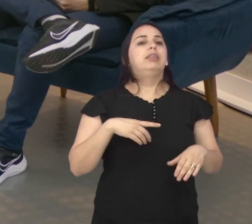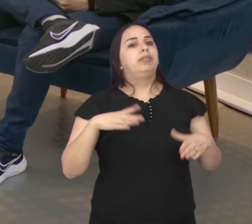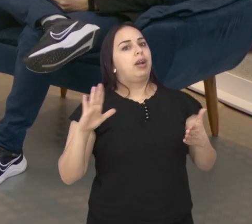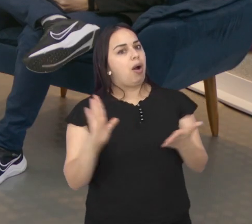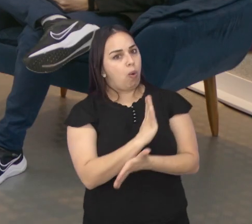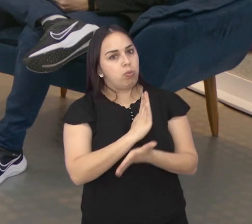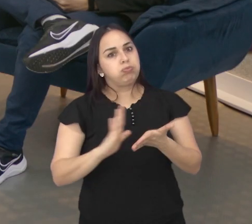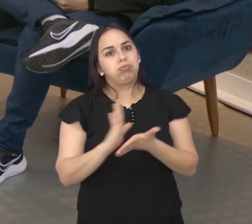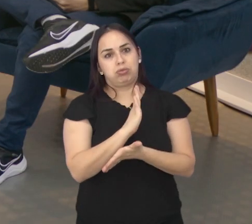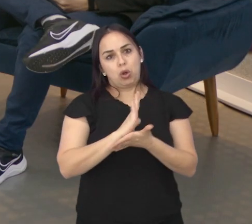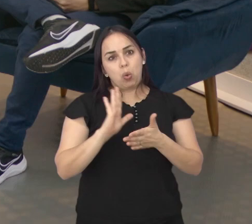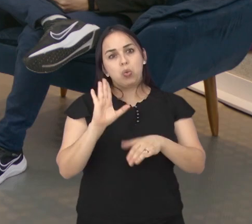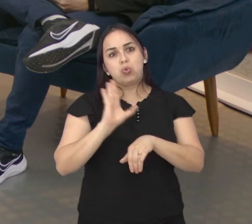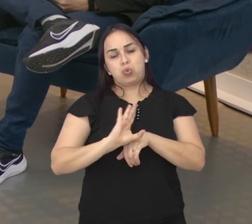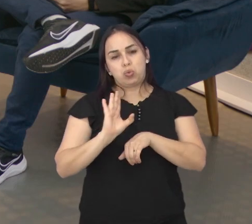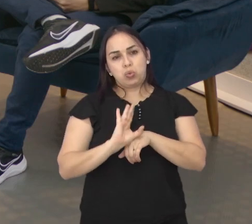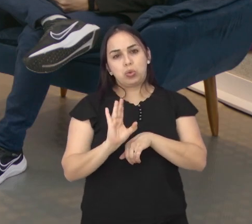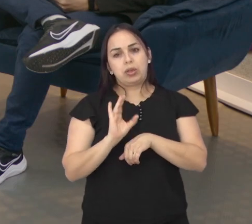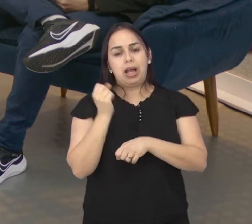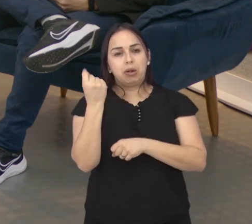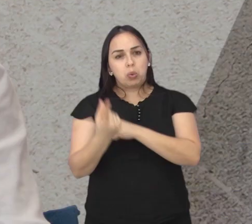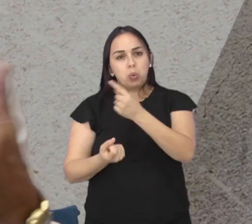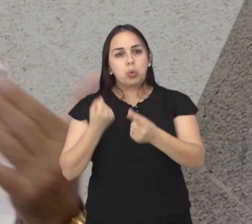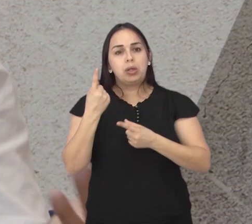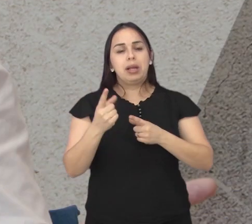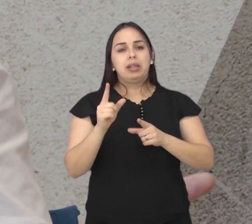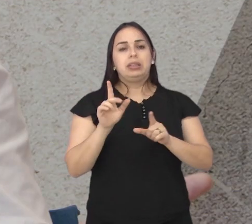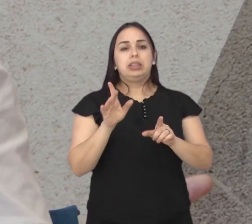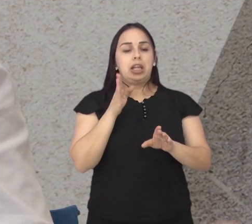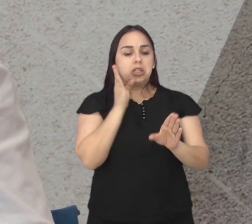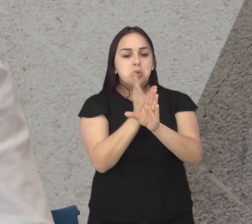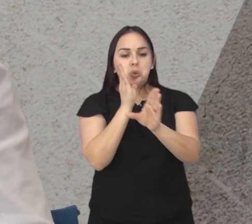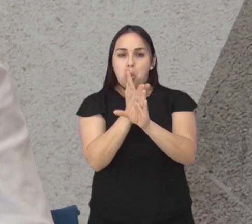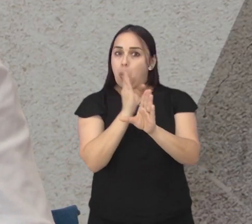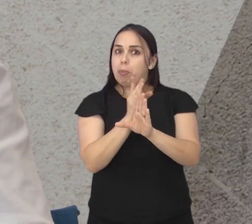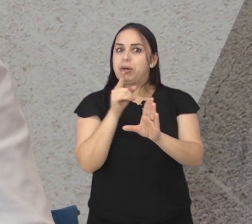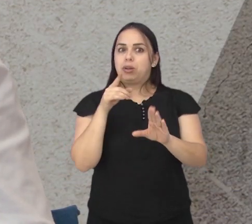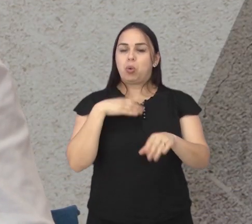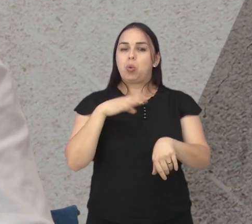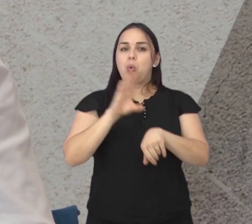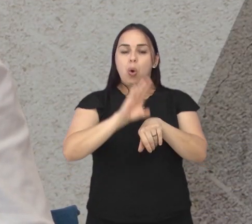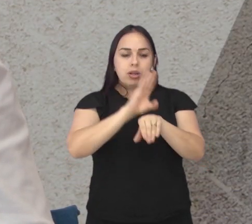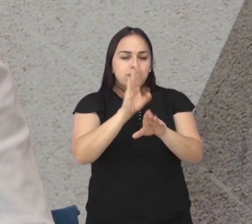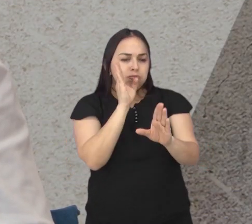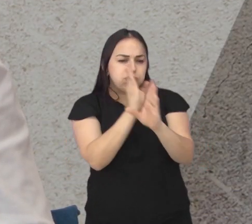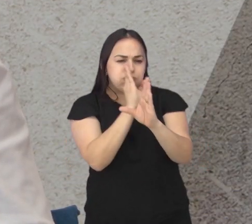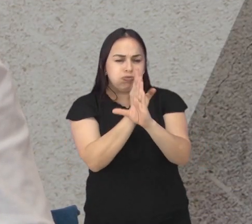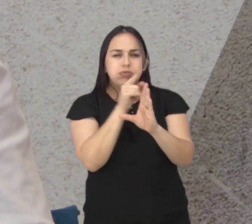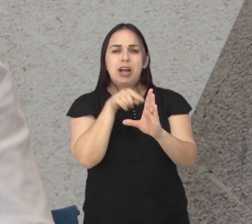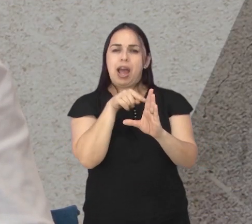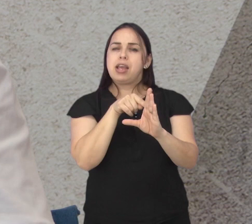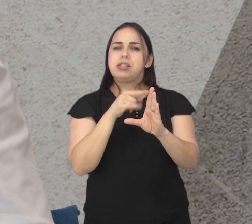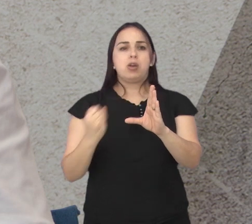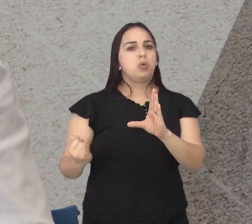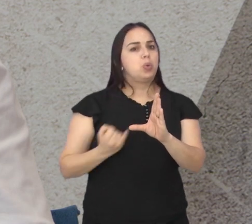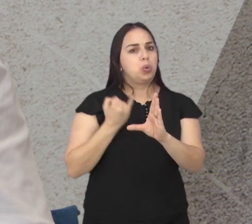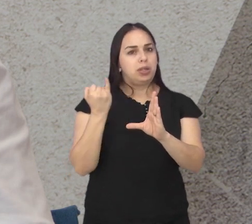tem alguns já no mercado, na área de diagnóstico, que é muito importante. O diagnóstico